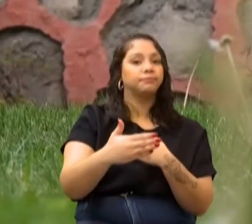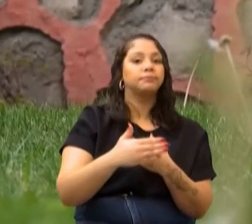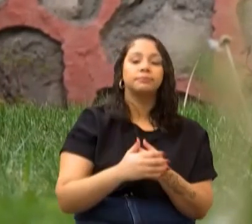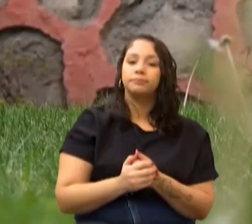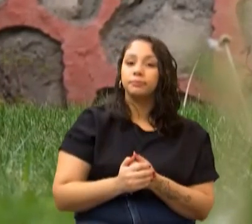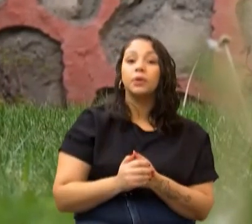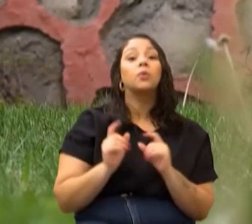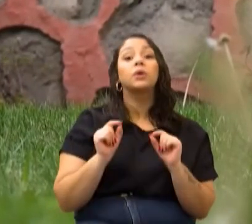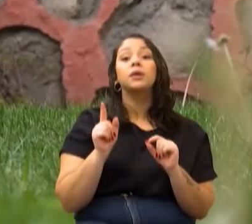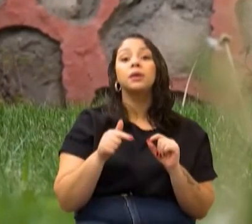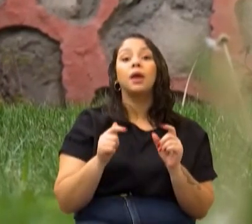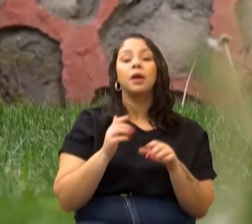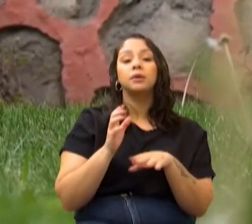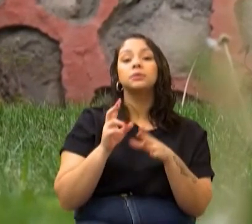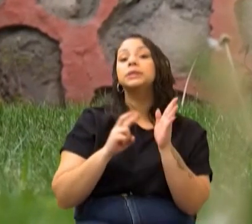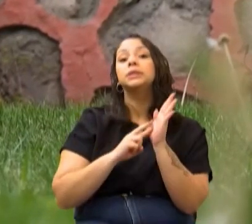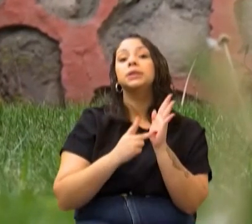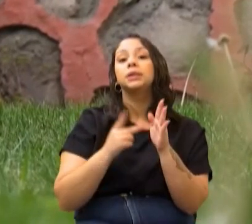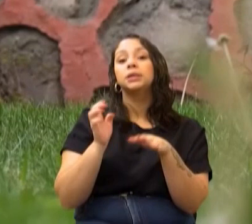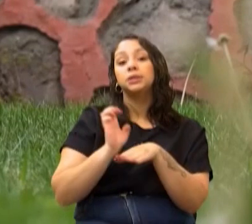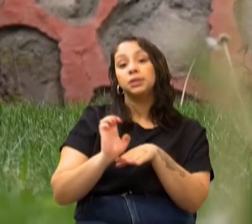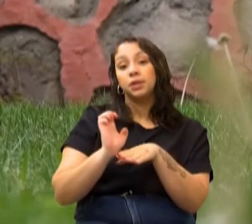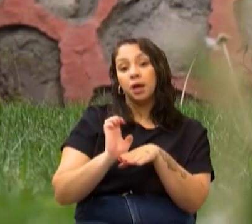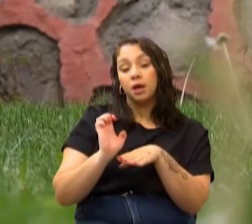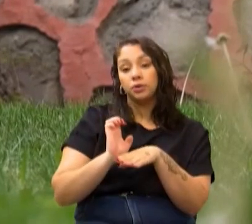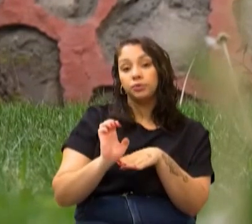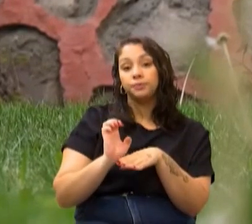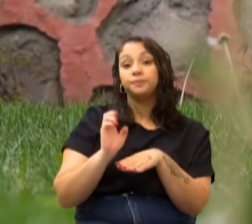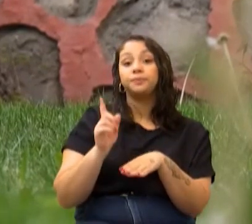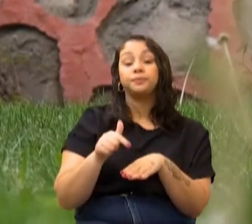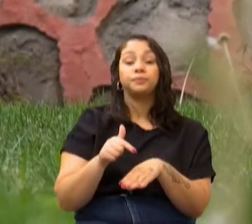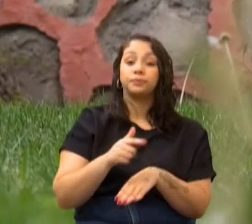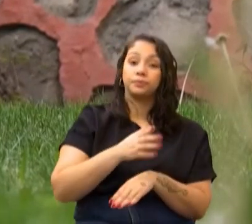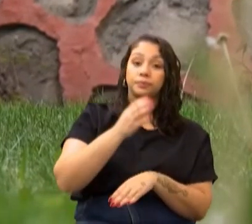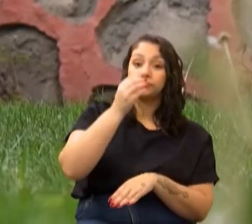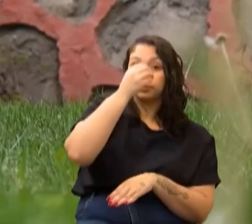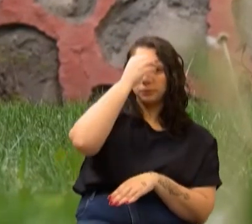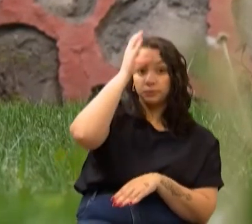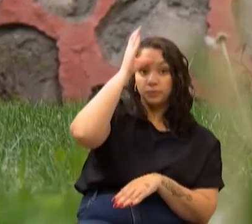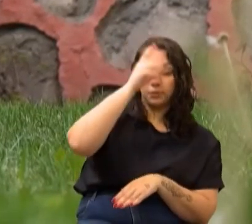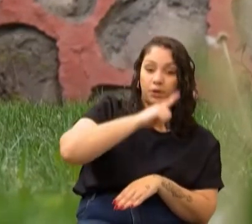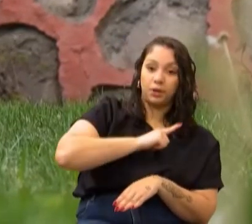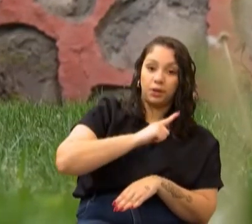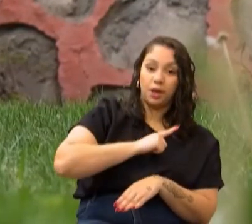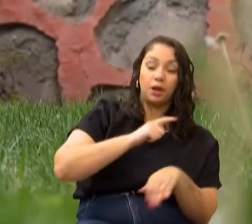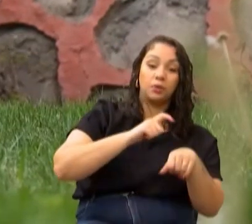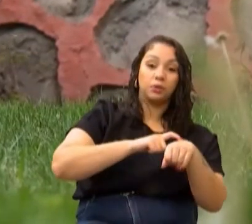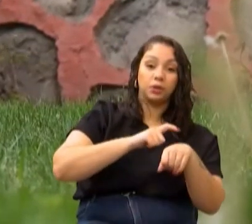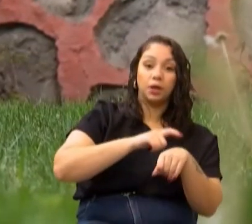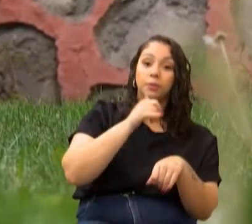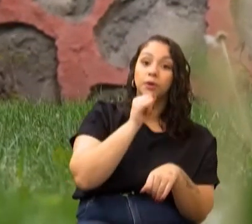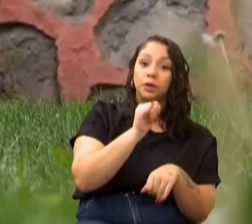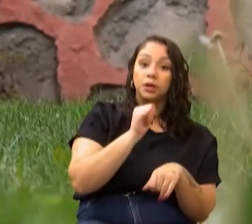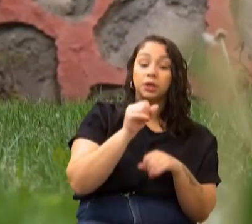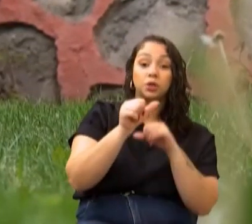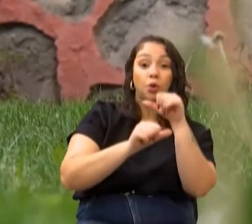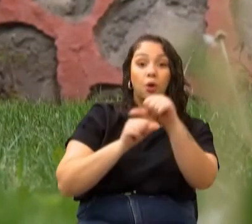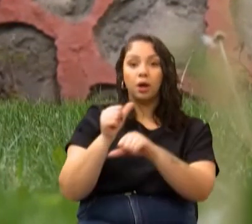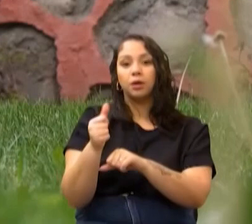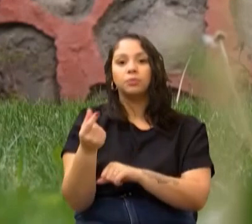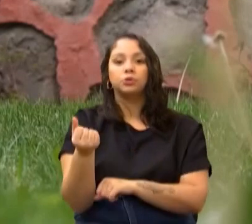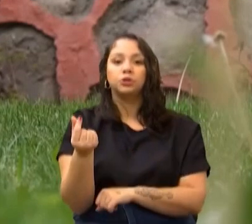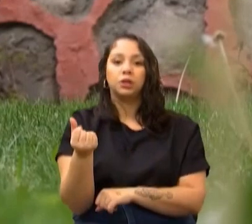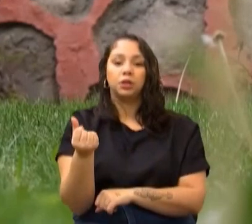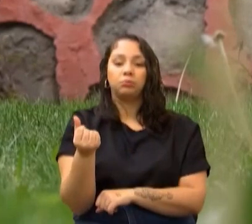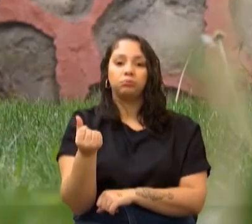Então, o que é o estágio, né? Ele está trocando o conhecimento que ele tem, a energia, o tempo dele